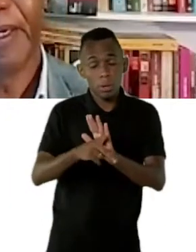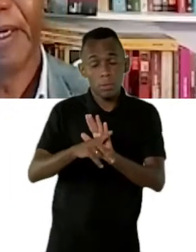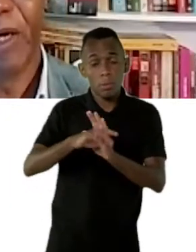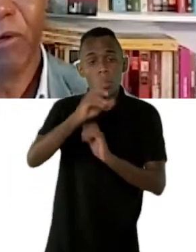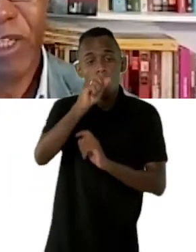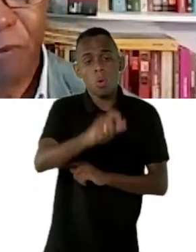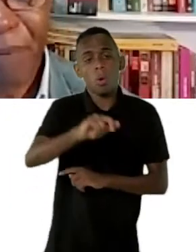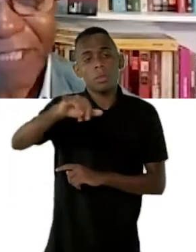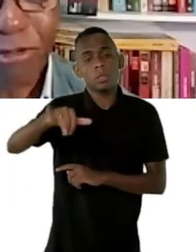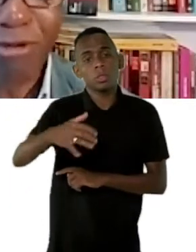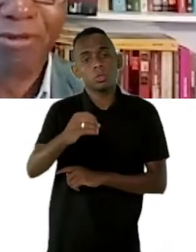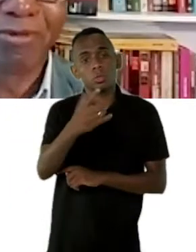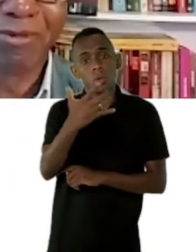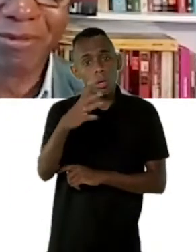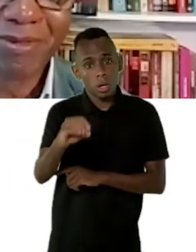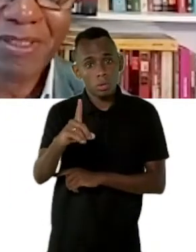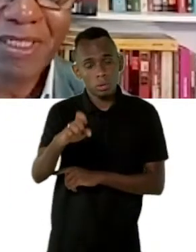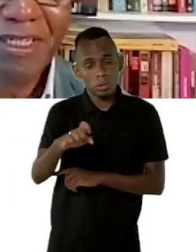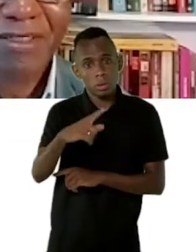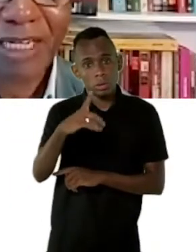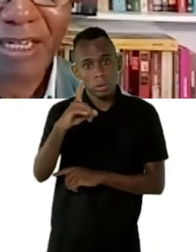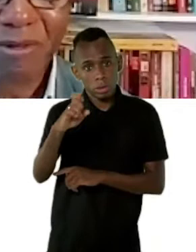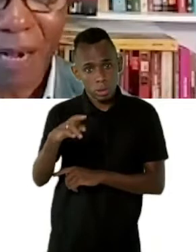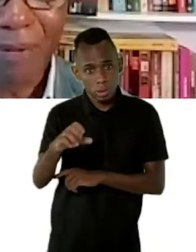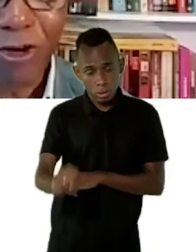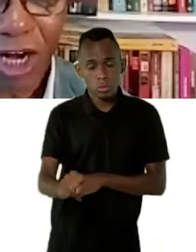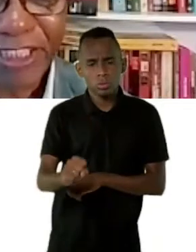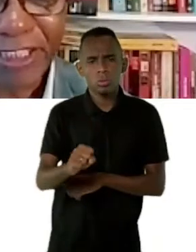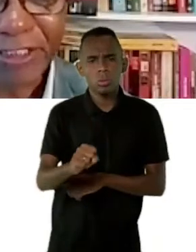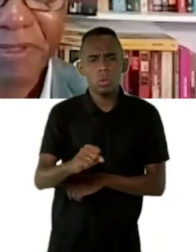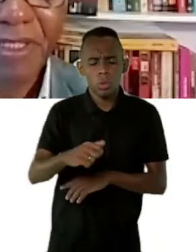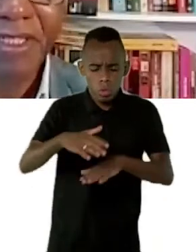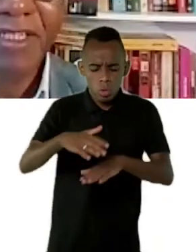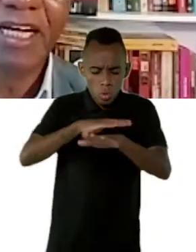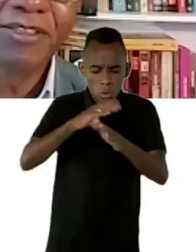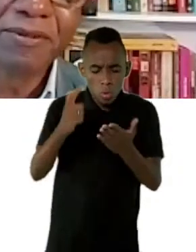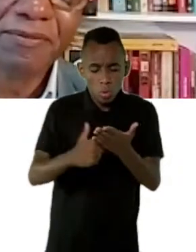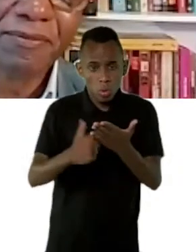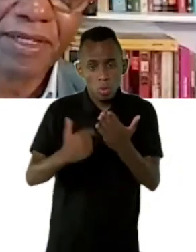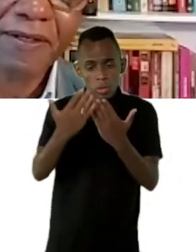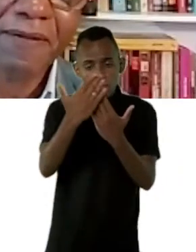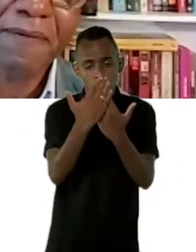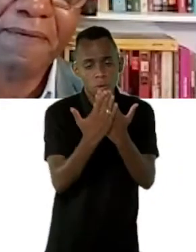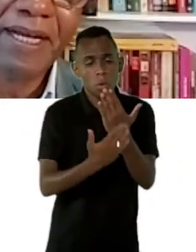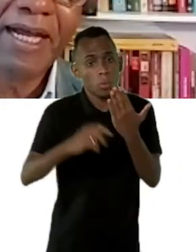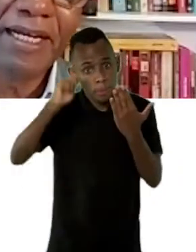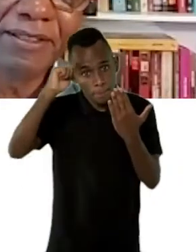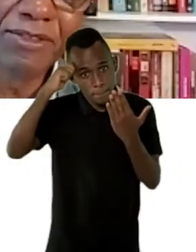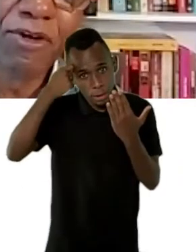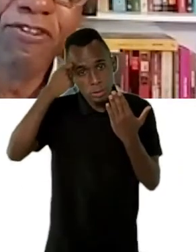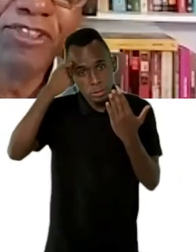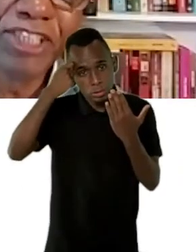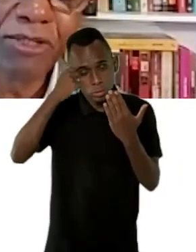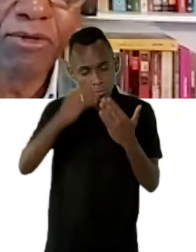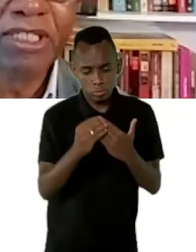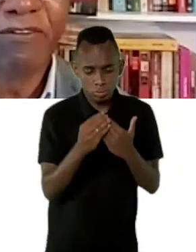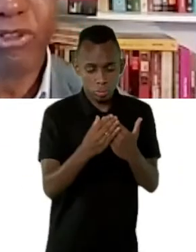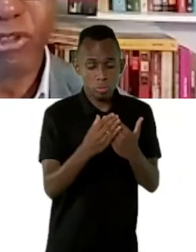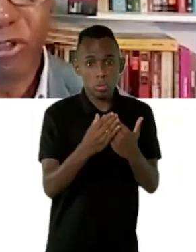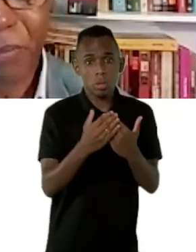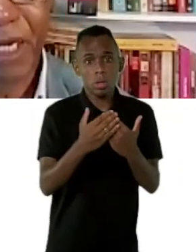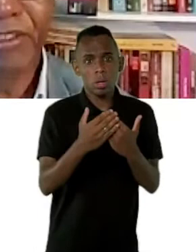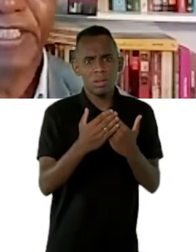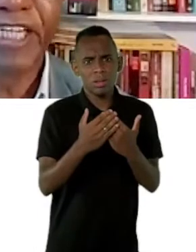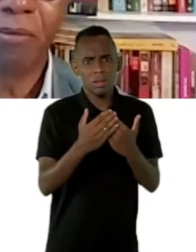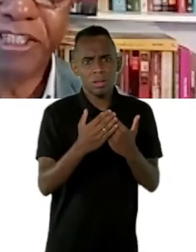aí, era um livro preto, capa grossa. De novo preto. E aí confundiram com o